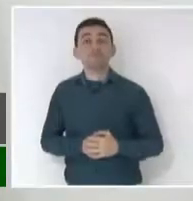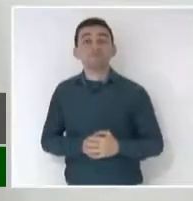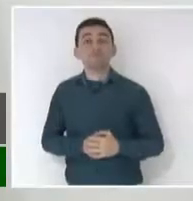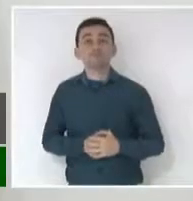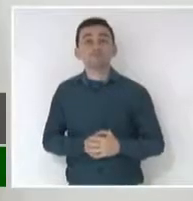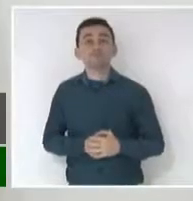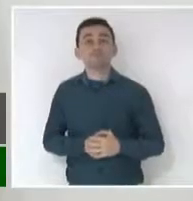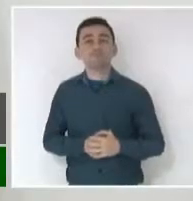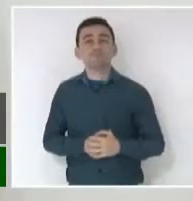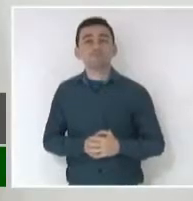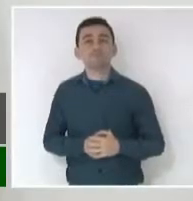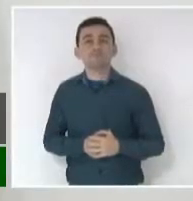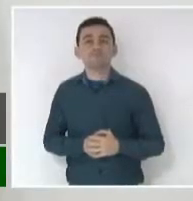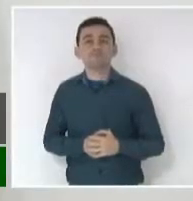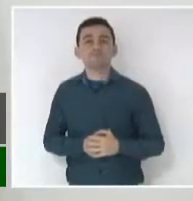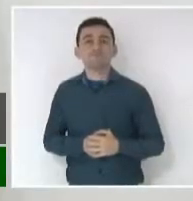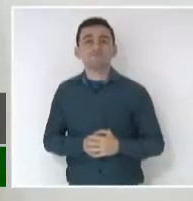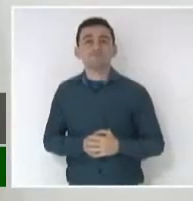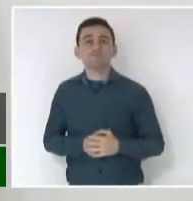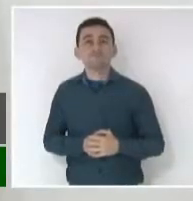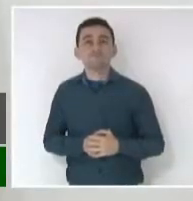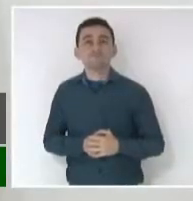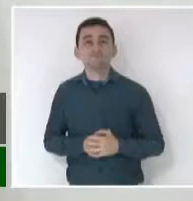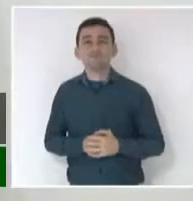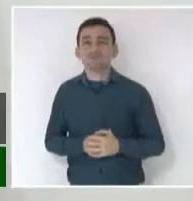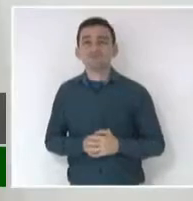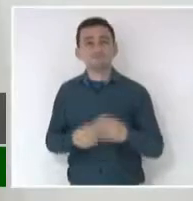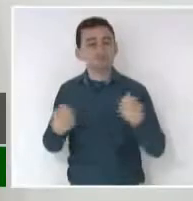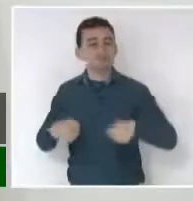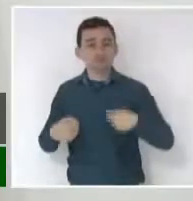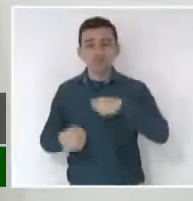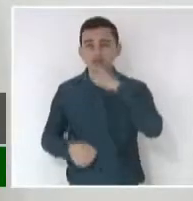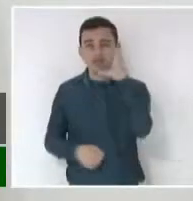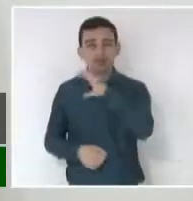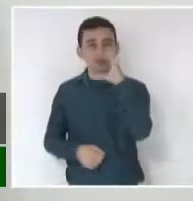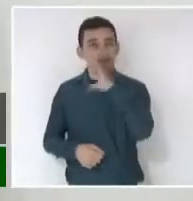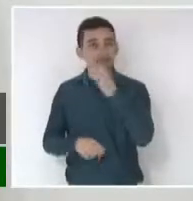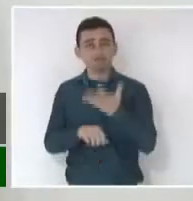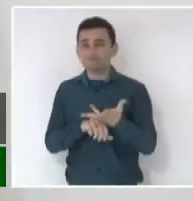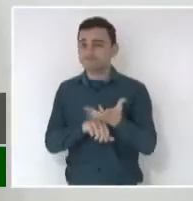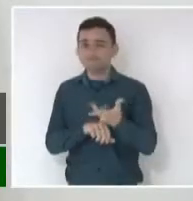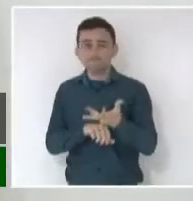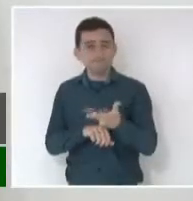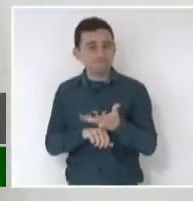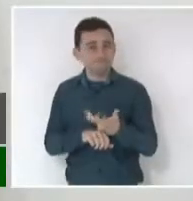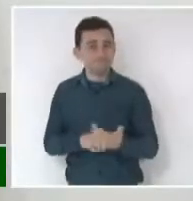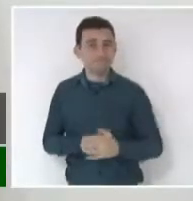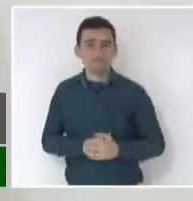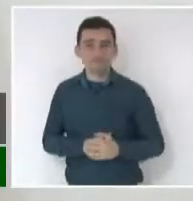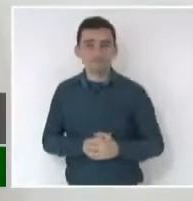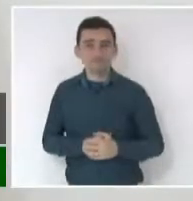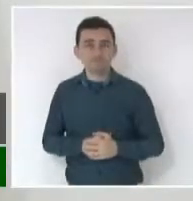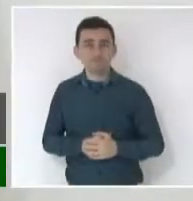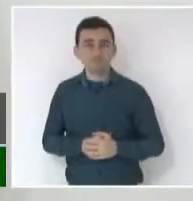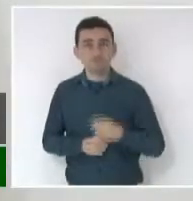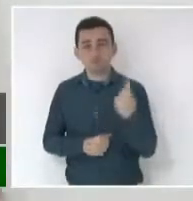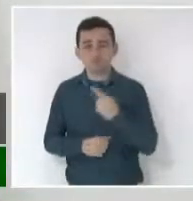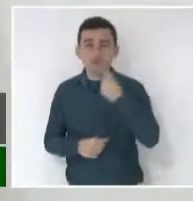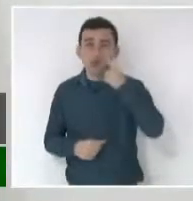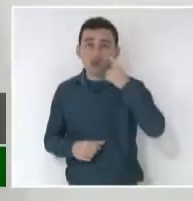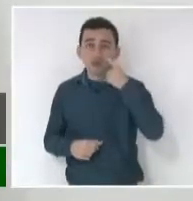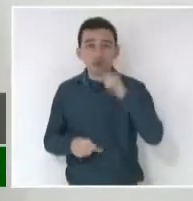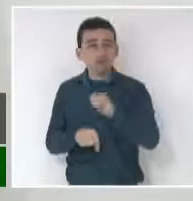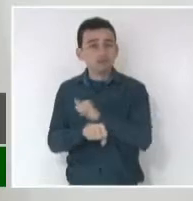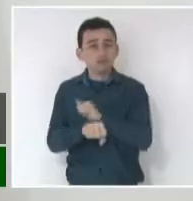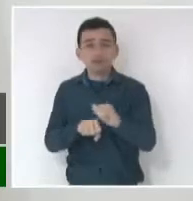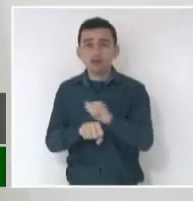Isso se faz o mais necessário e urgente possível que a gente busque